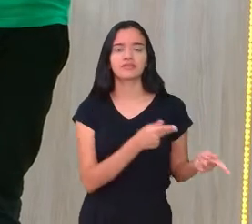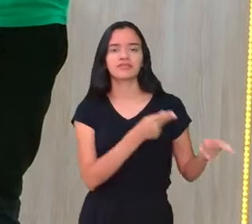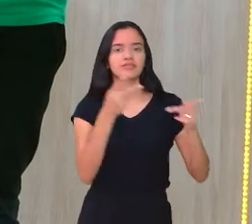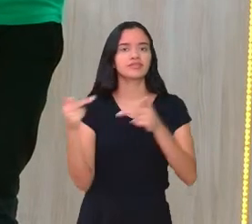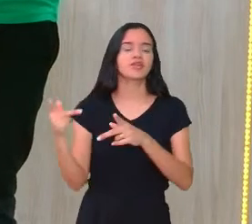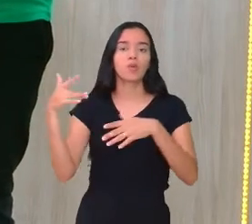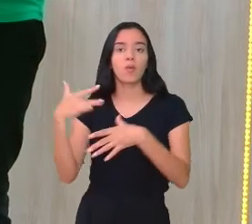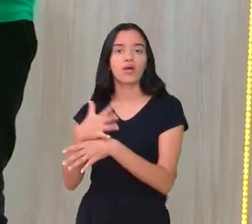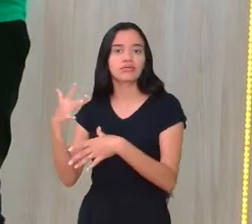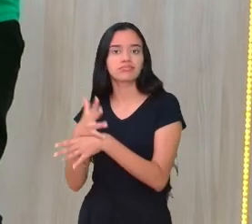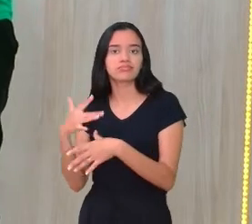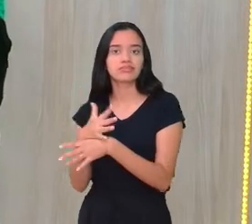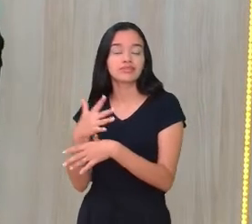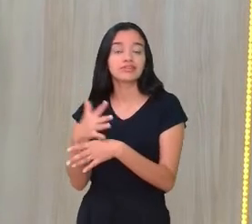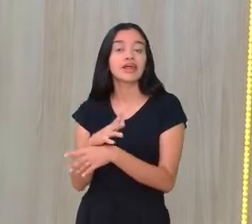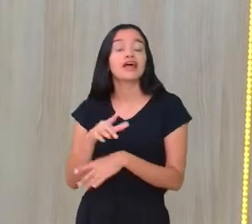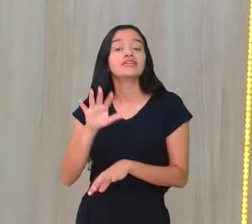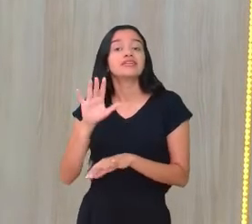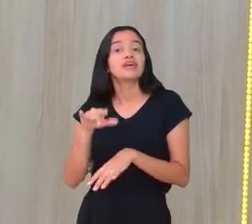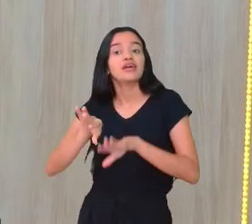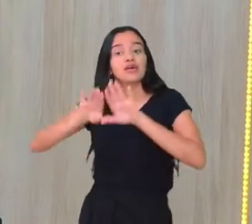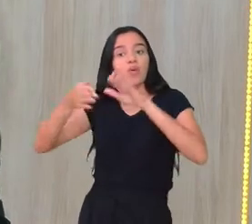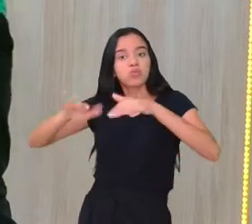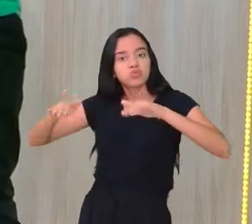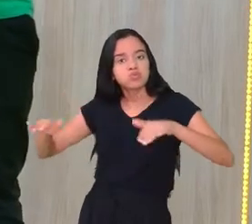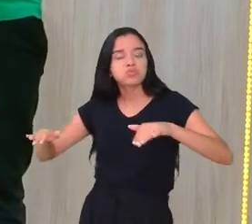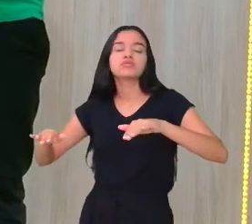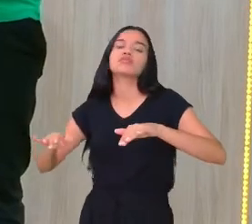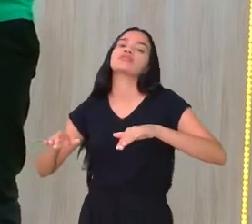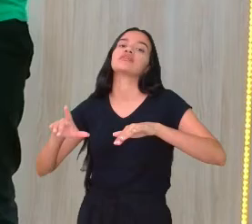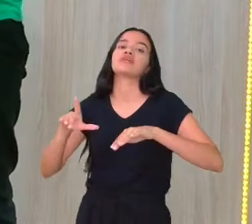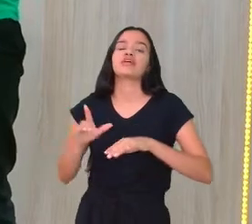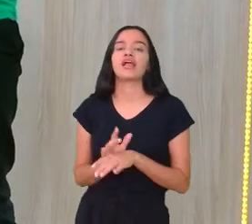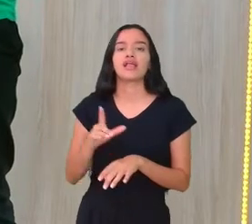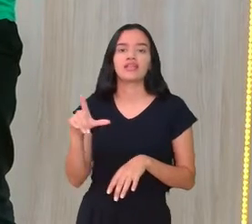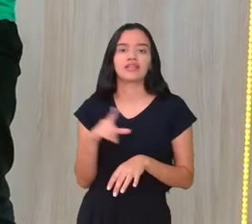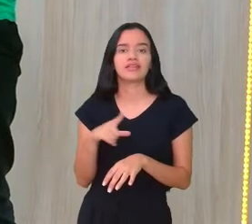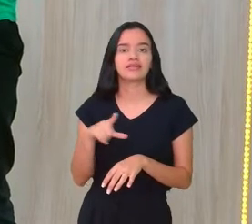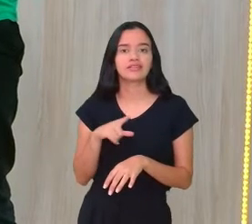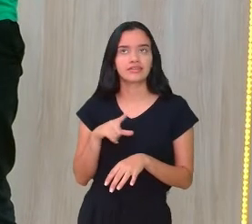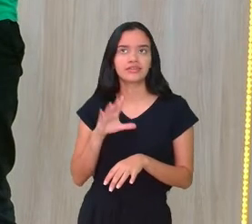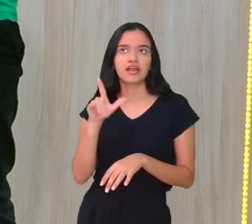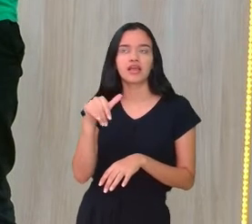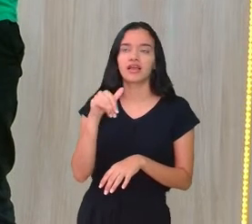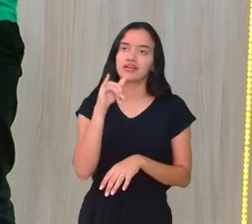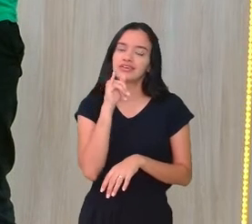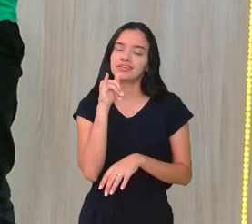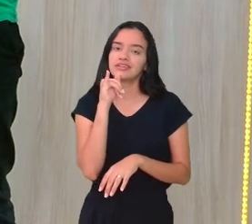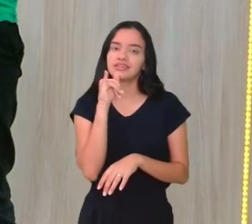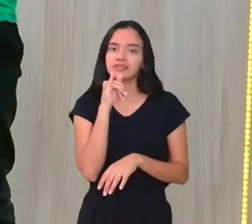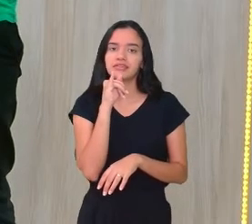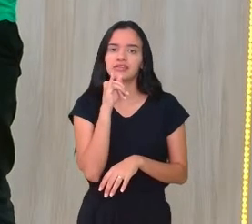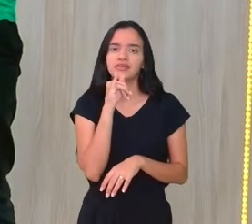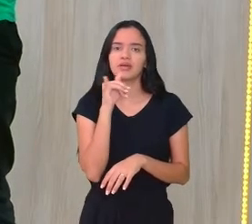uma cidade dessas, litorânea aí, vai para alguma cidade que que é voltada para o turismo.